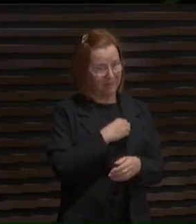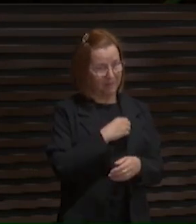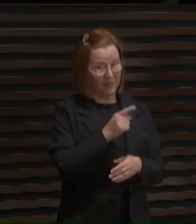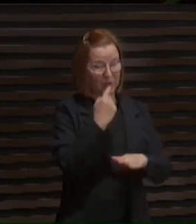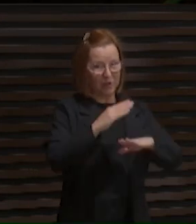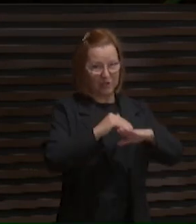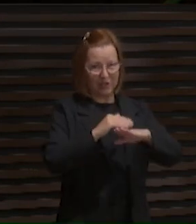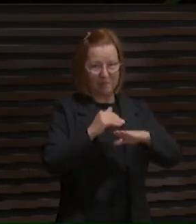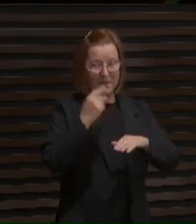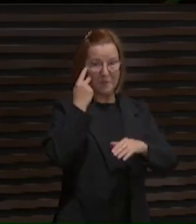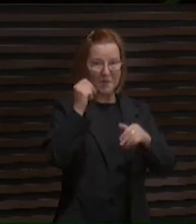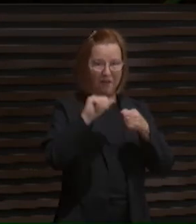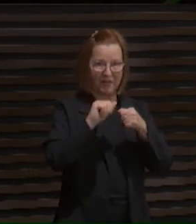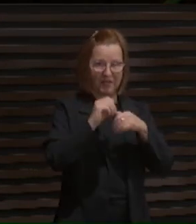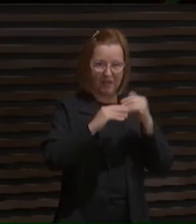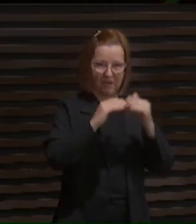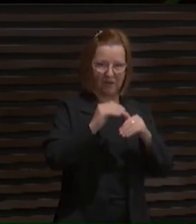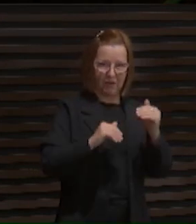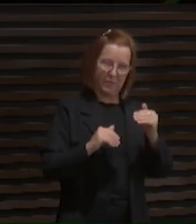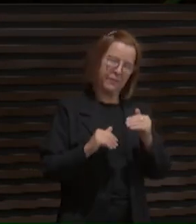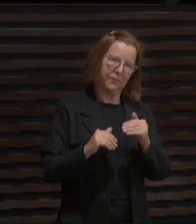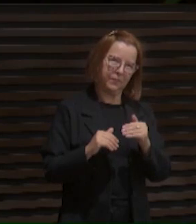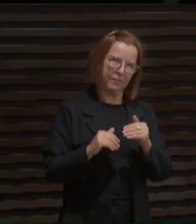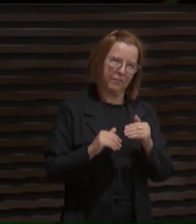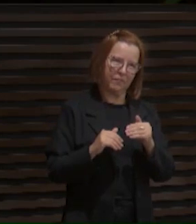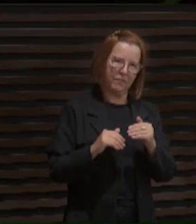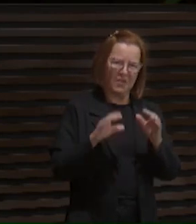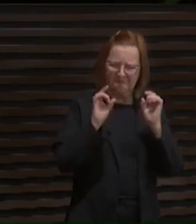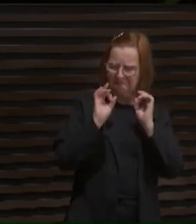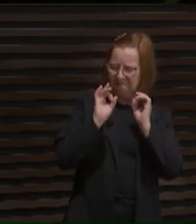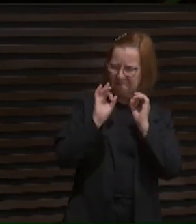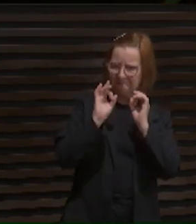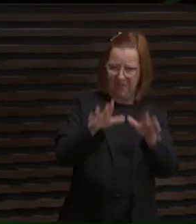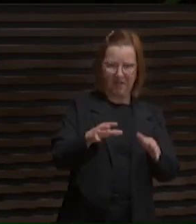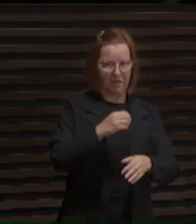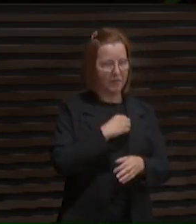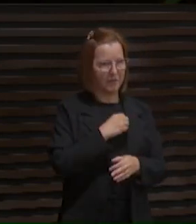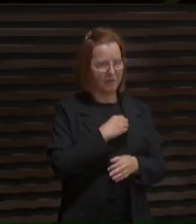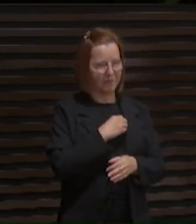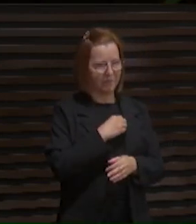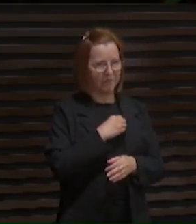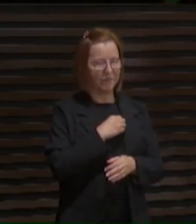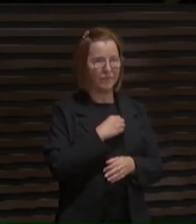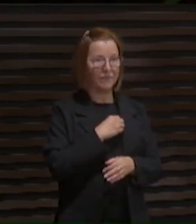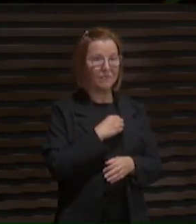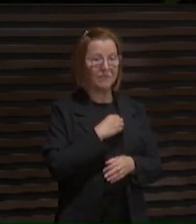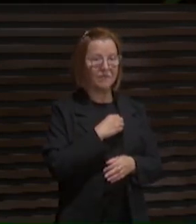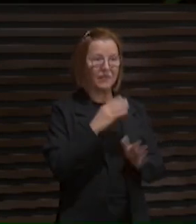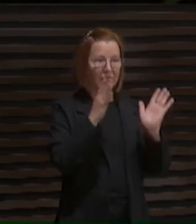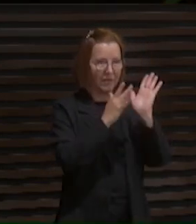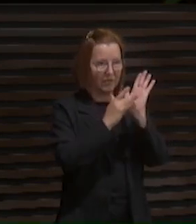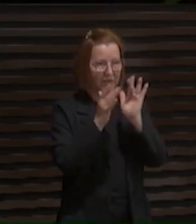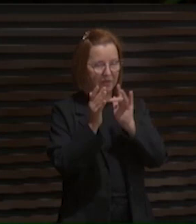agir ativamente, negando e rejeitando deliberadamente o pecado. Jesus nos libertou